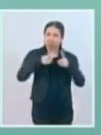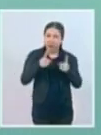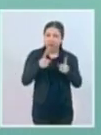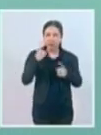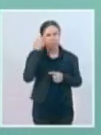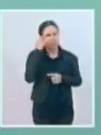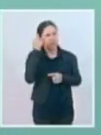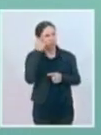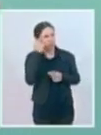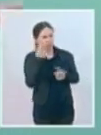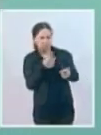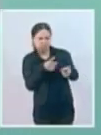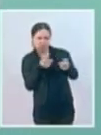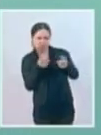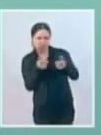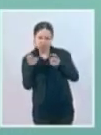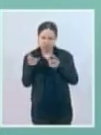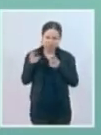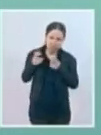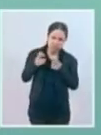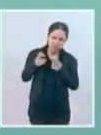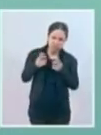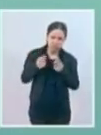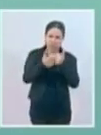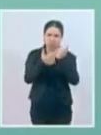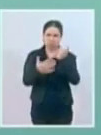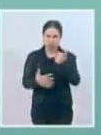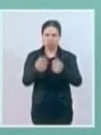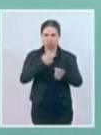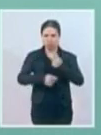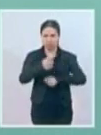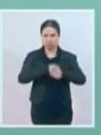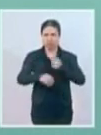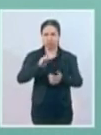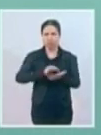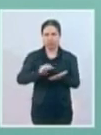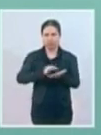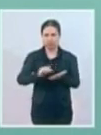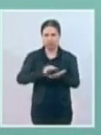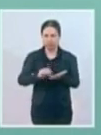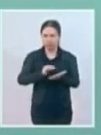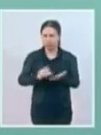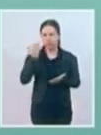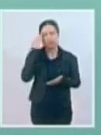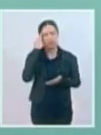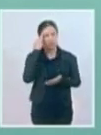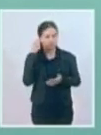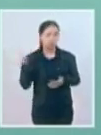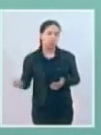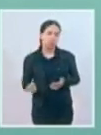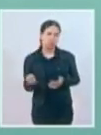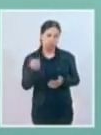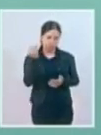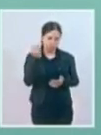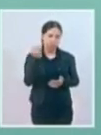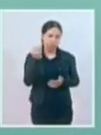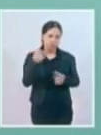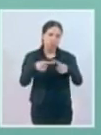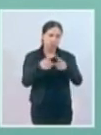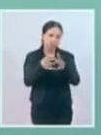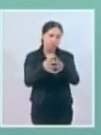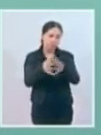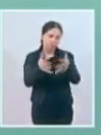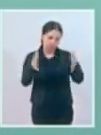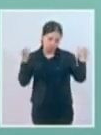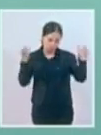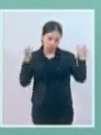da percepção, o diretório administrativo da secretaria, entendendo a importância disso, eles ampliaram, lógico,